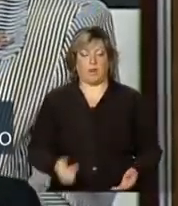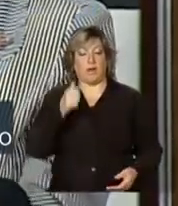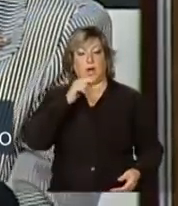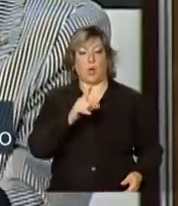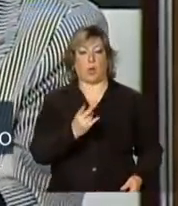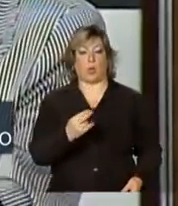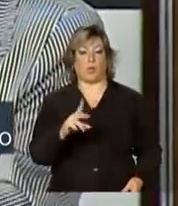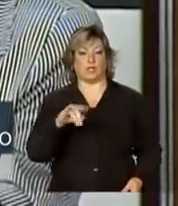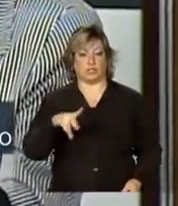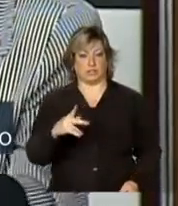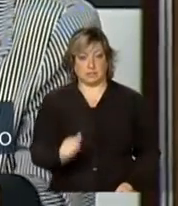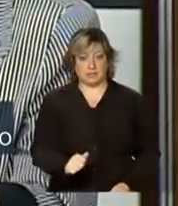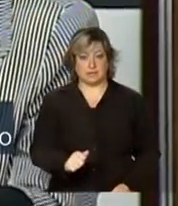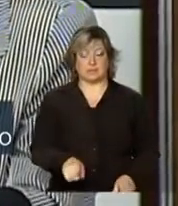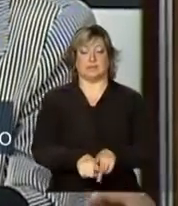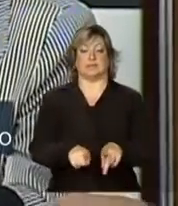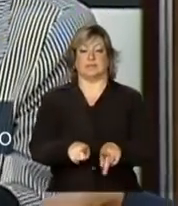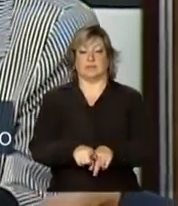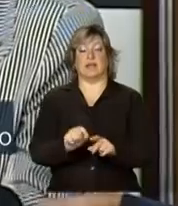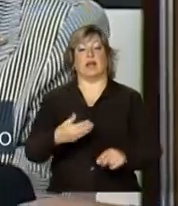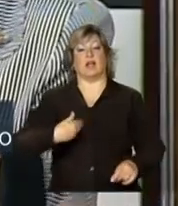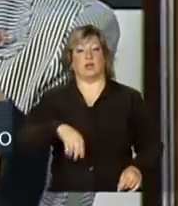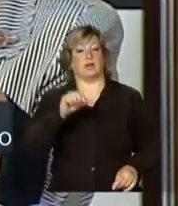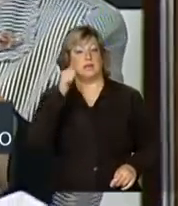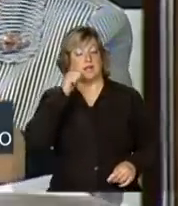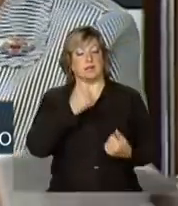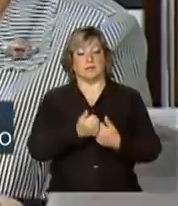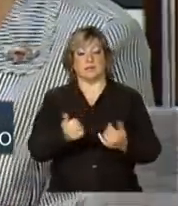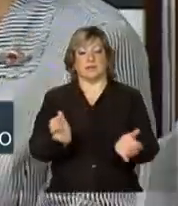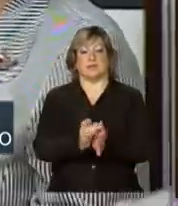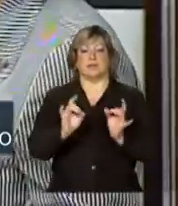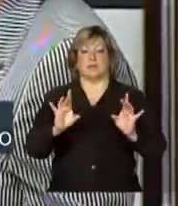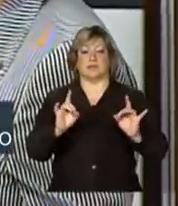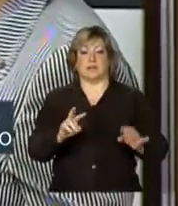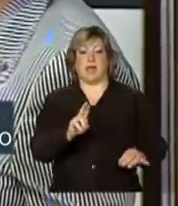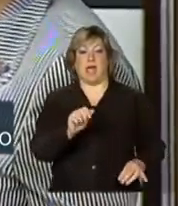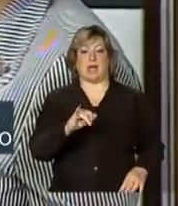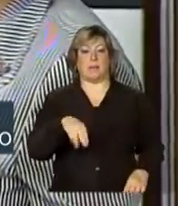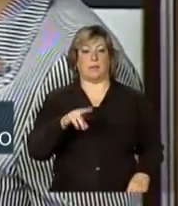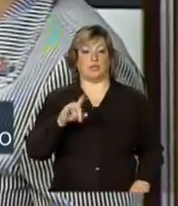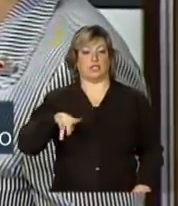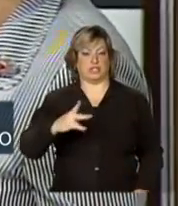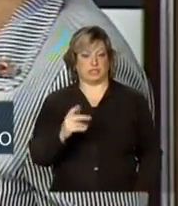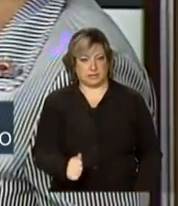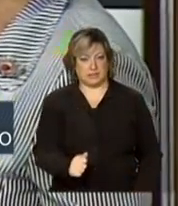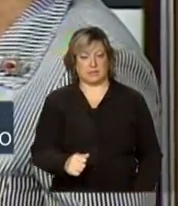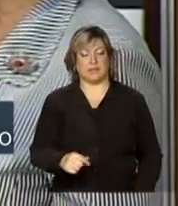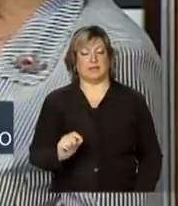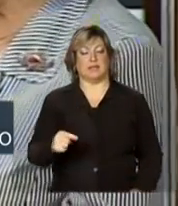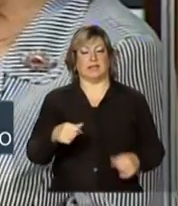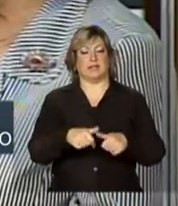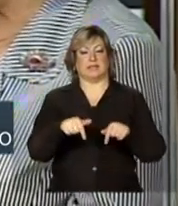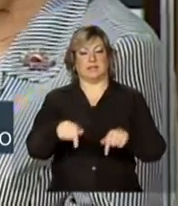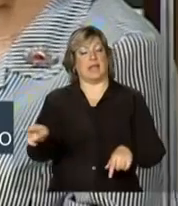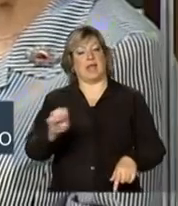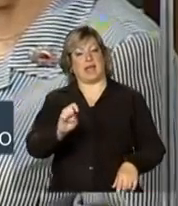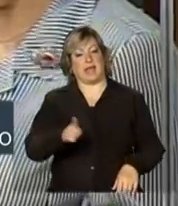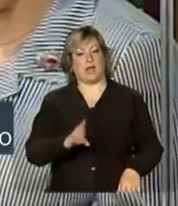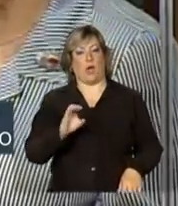Lurdinha e a nossa assessora especial, a Raimundinha, que é ex-CONTAG, que